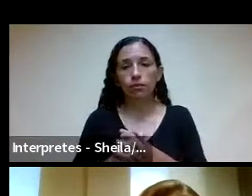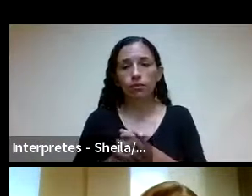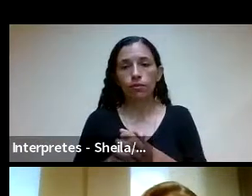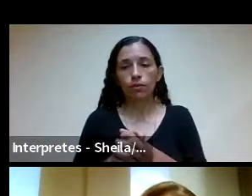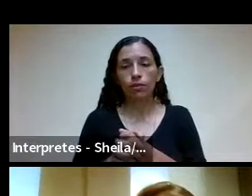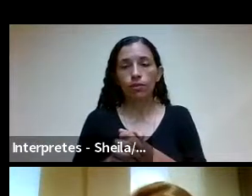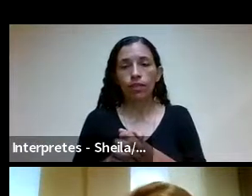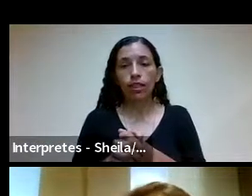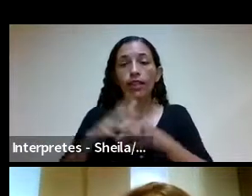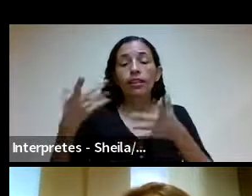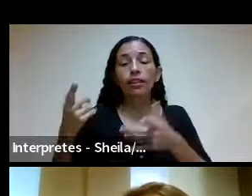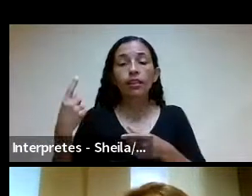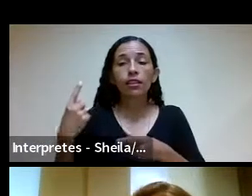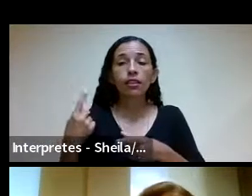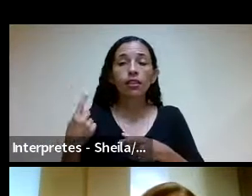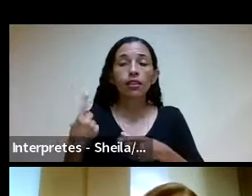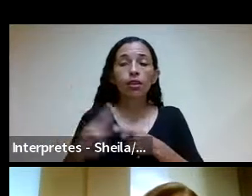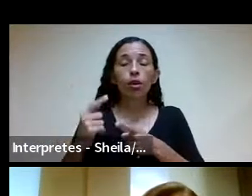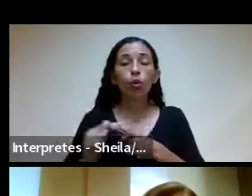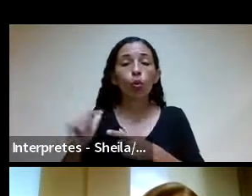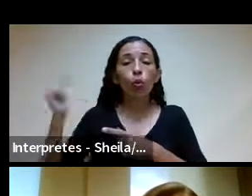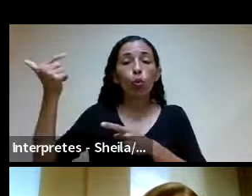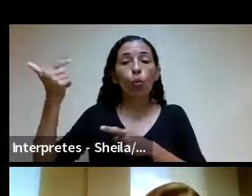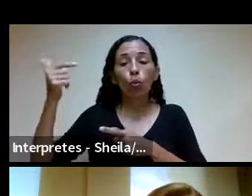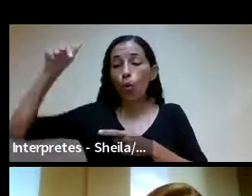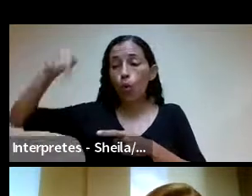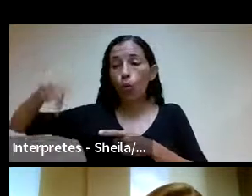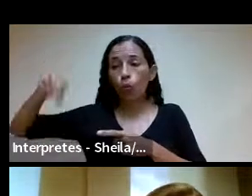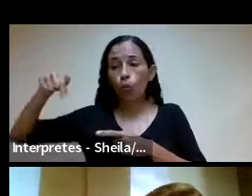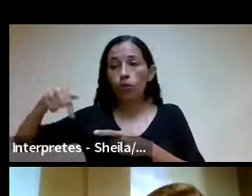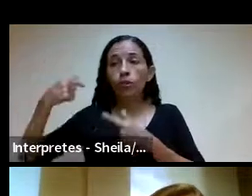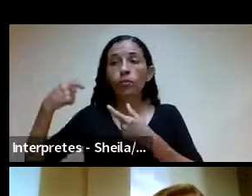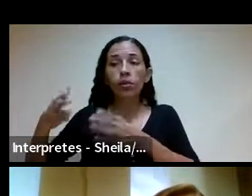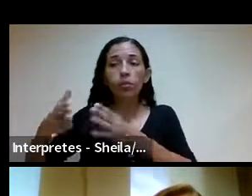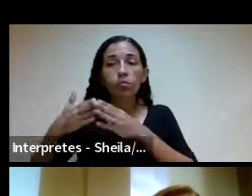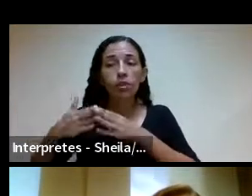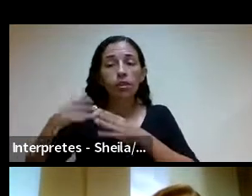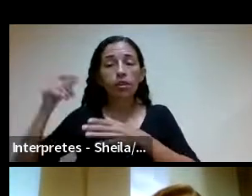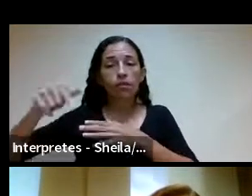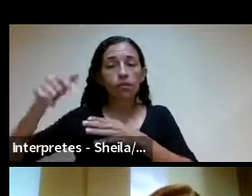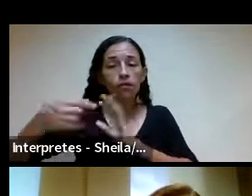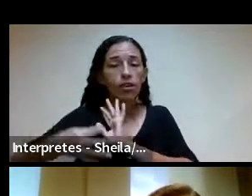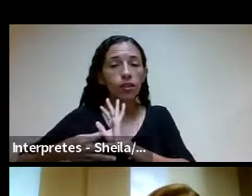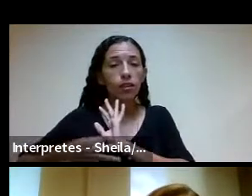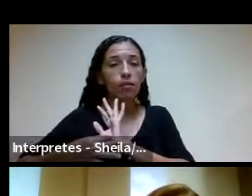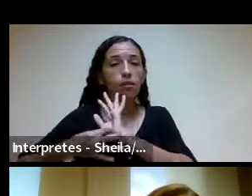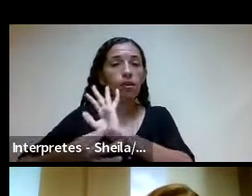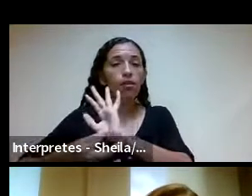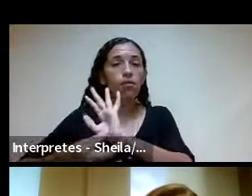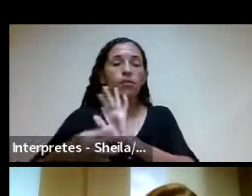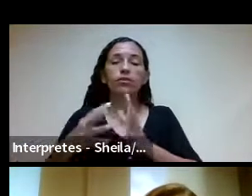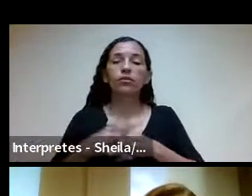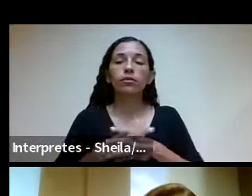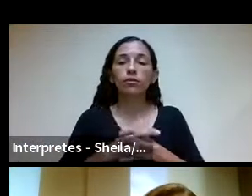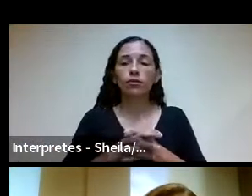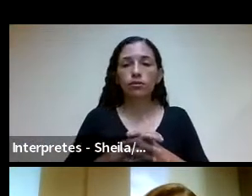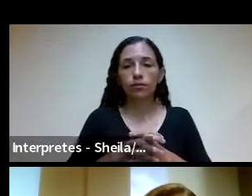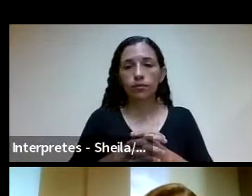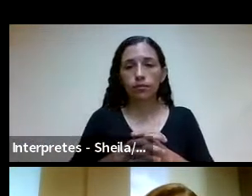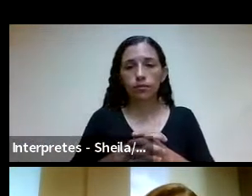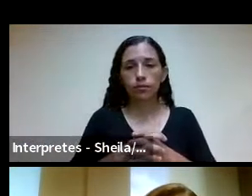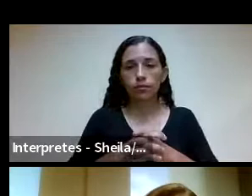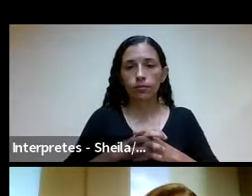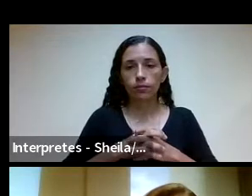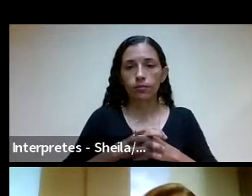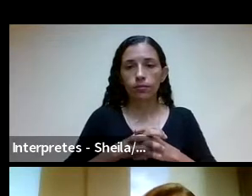como testemunha. Nós sabemos que a nova dialética processual impõe às partes, é bem verdade, o dever de efetuar